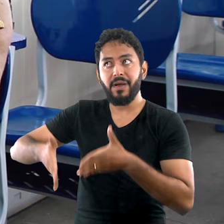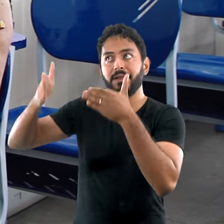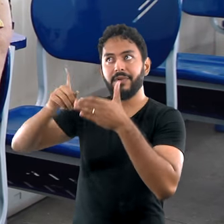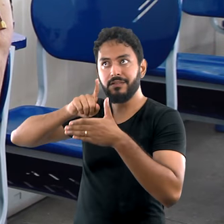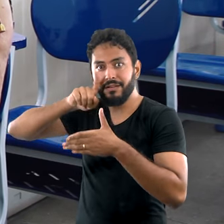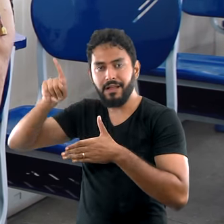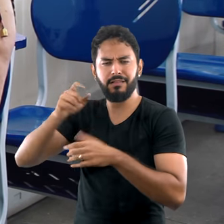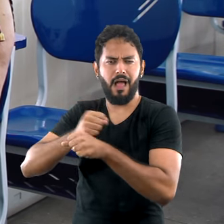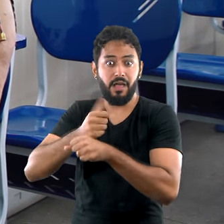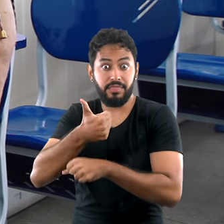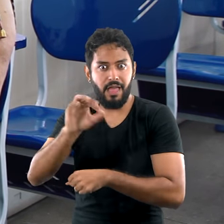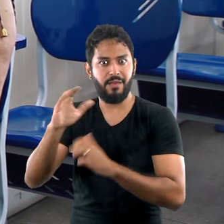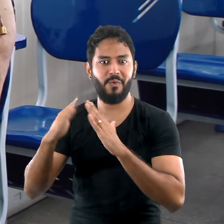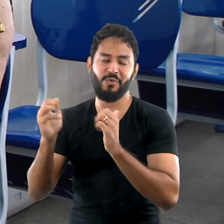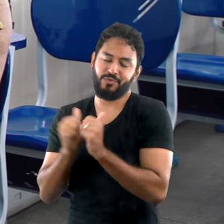Pesqueira. É complicado, é.